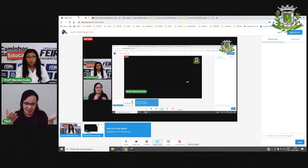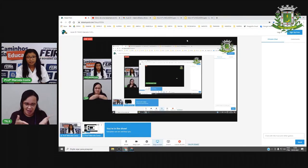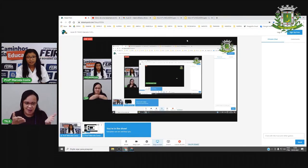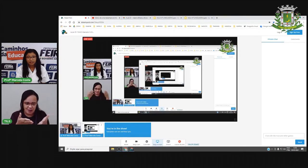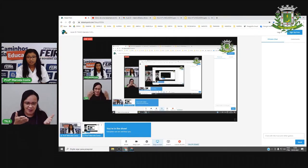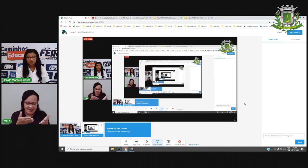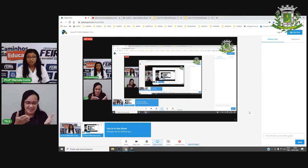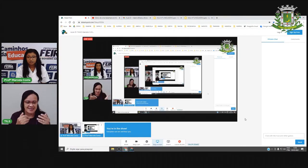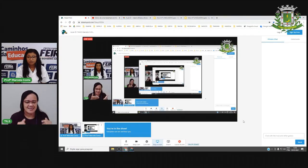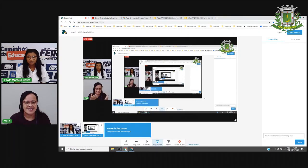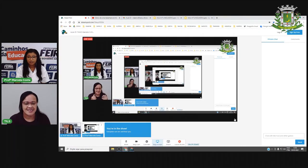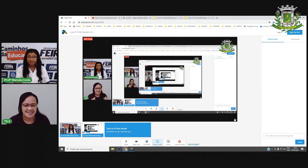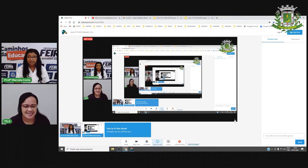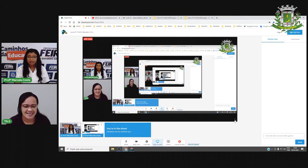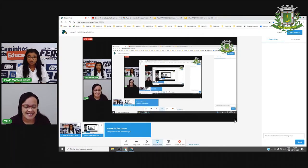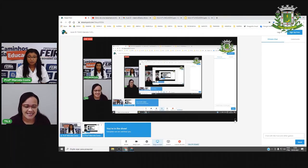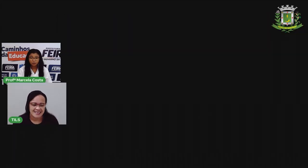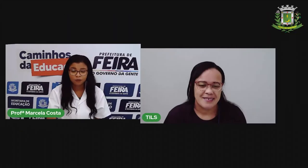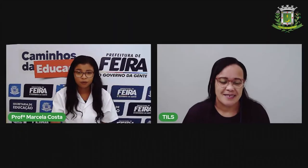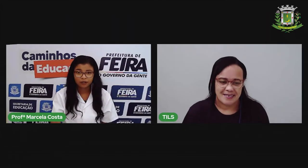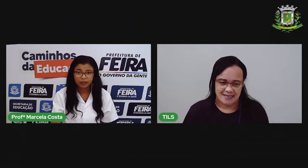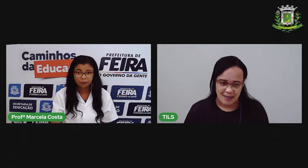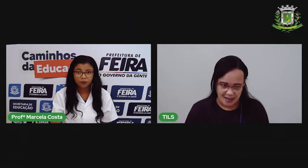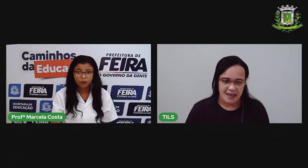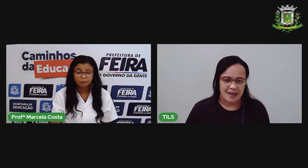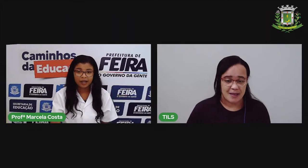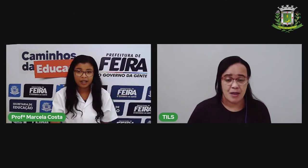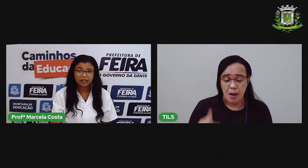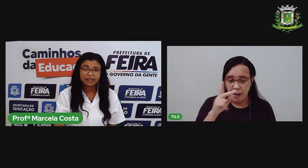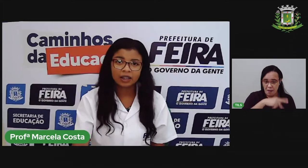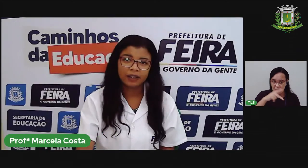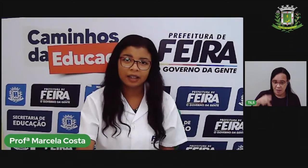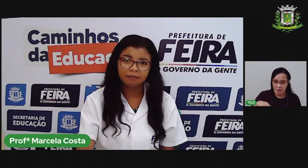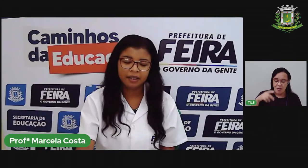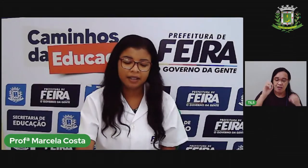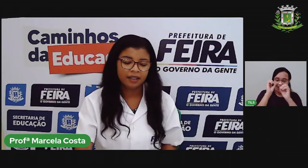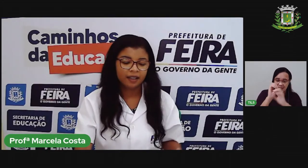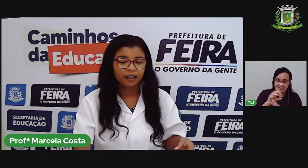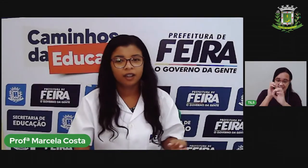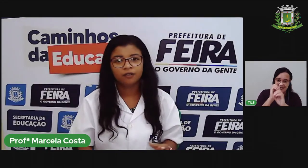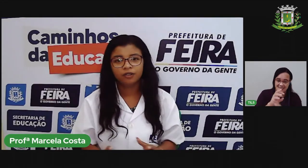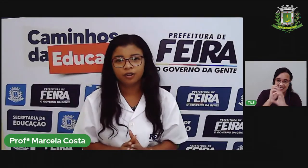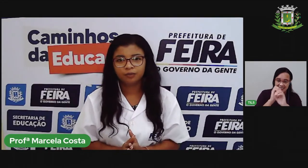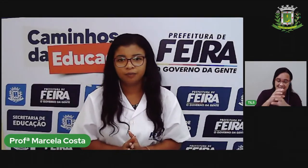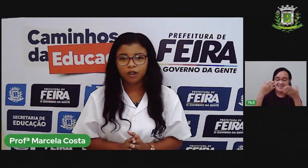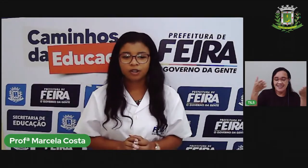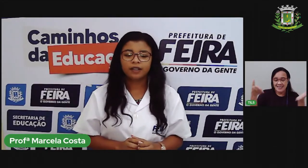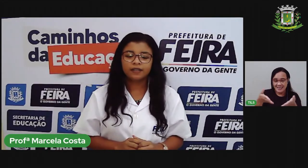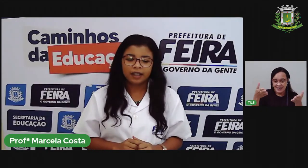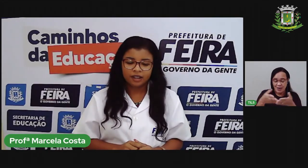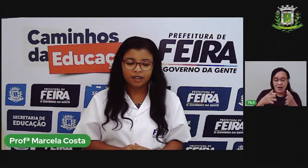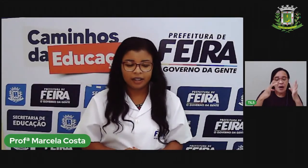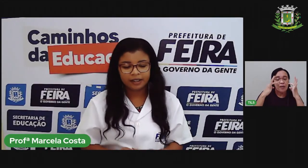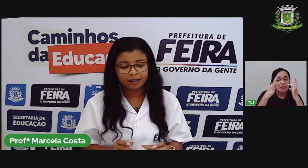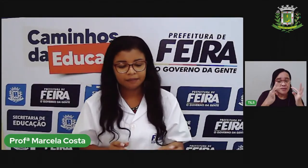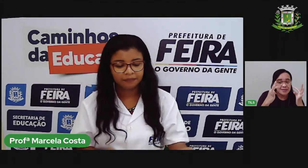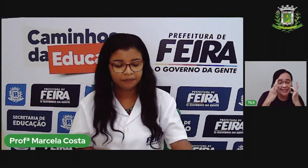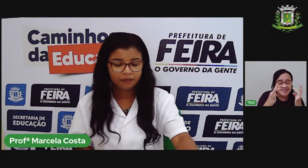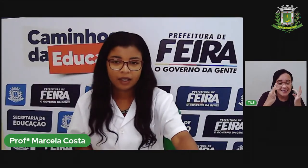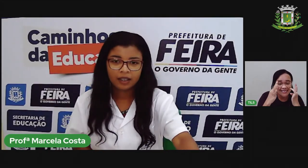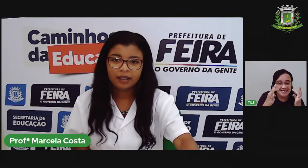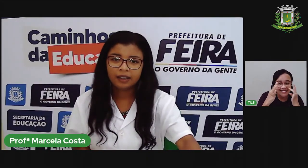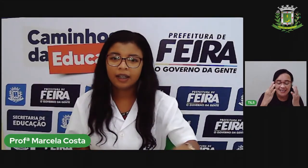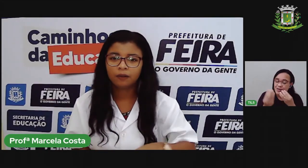como é que a gente faz esse antimofo tá bom presta atenção aqui em mim que eu vou mostrar os ingredientes